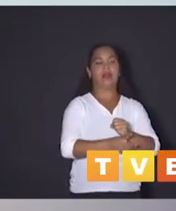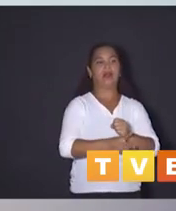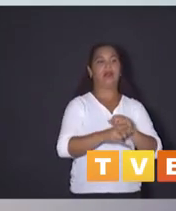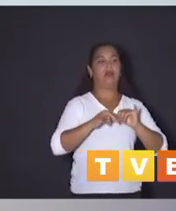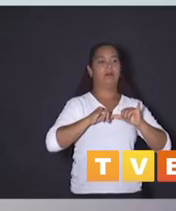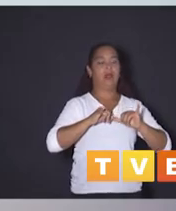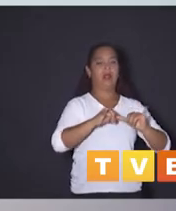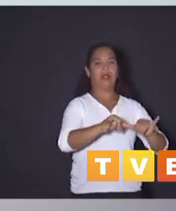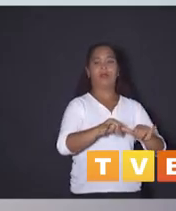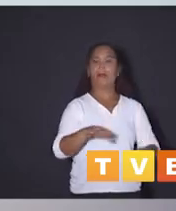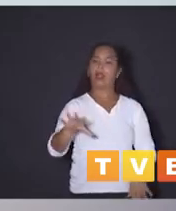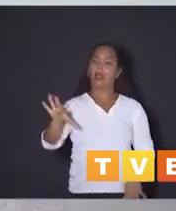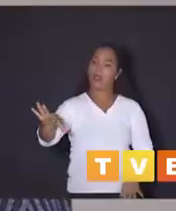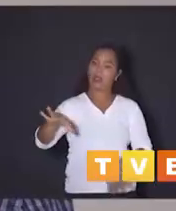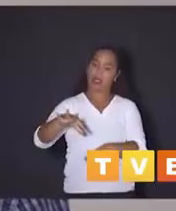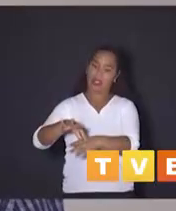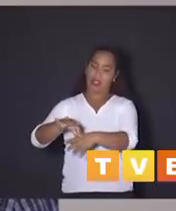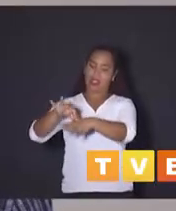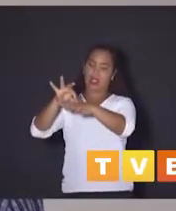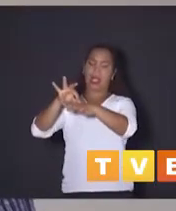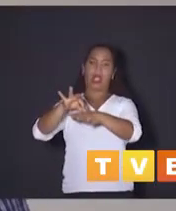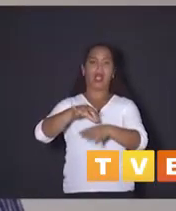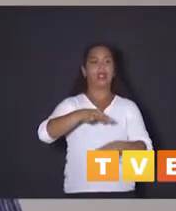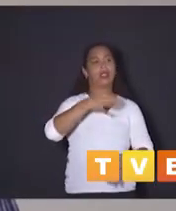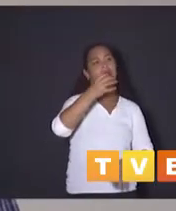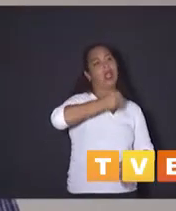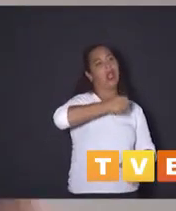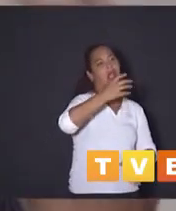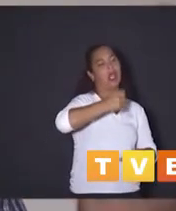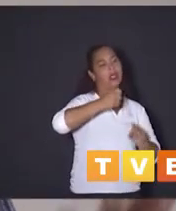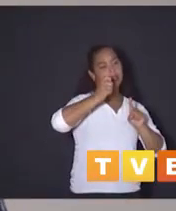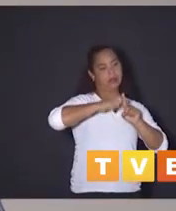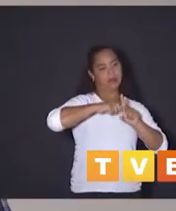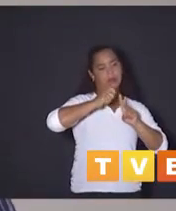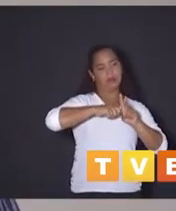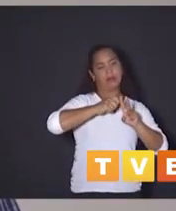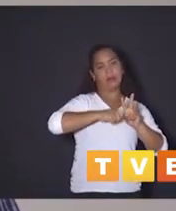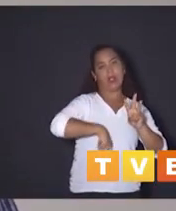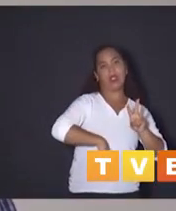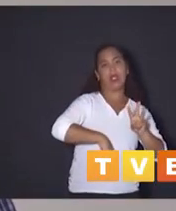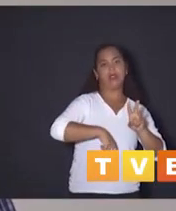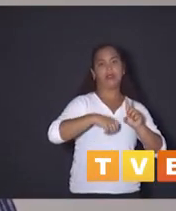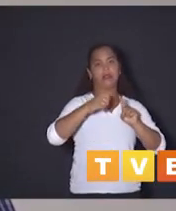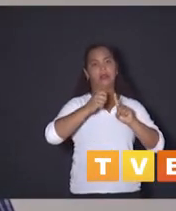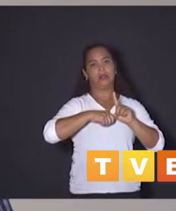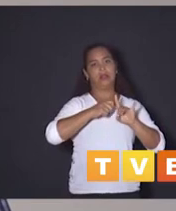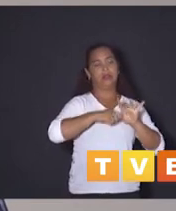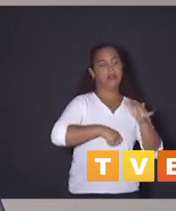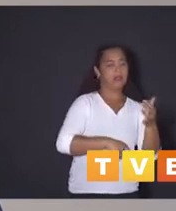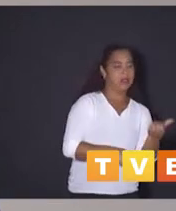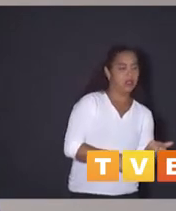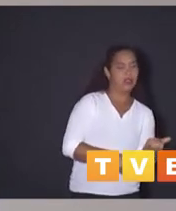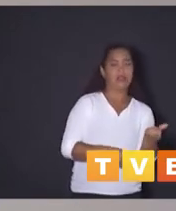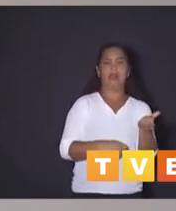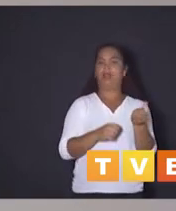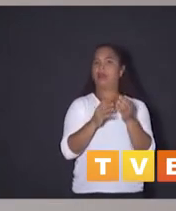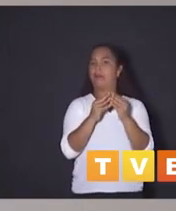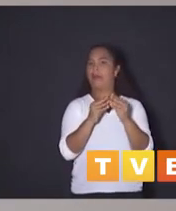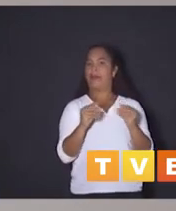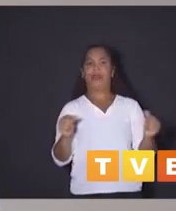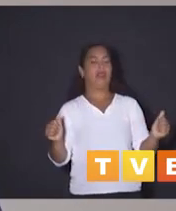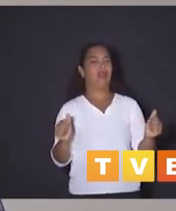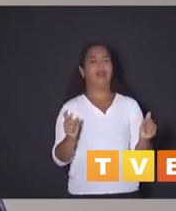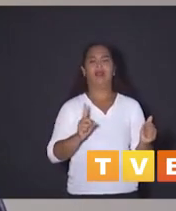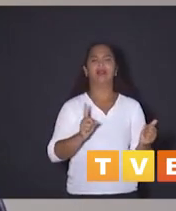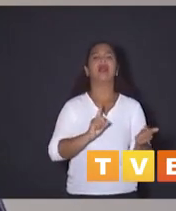pegar uma carne você pega um laser pegar algo que dure dois meses três meses seis meses sem que ele possa estragar a mágica para que